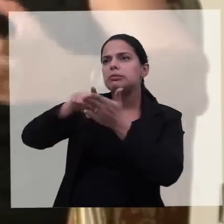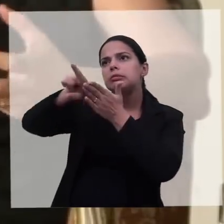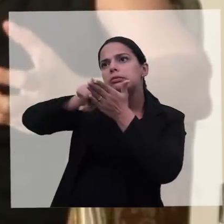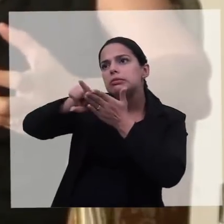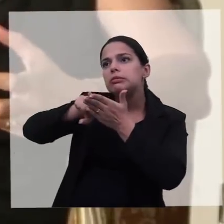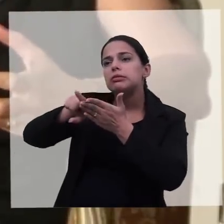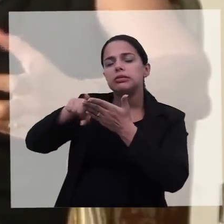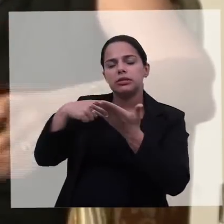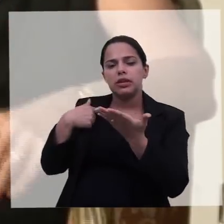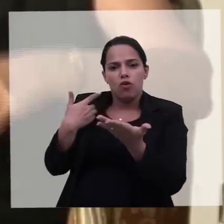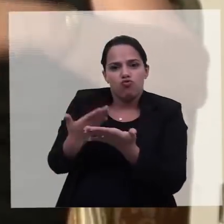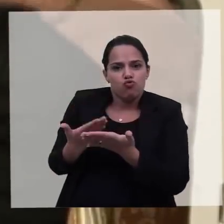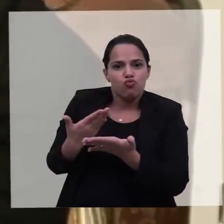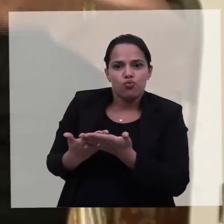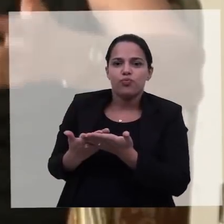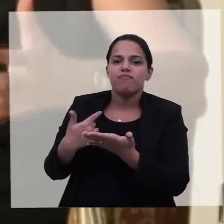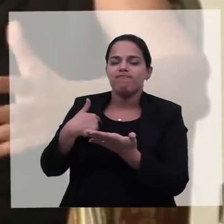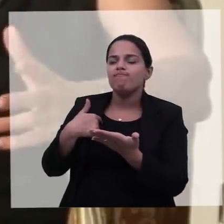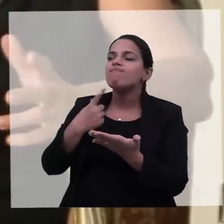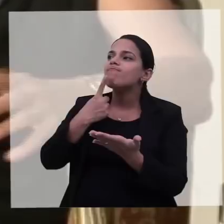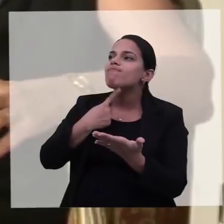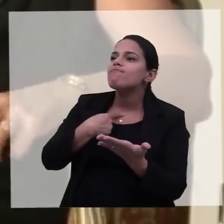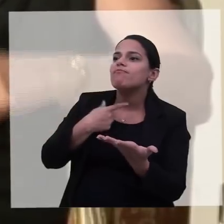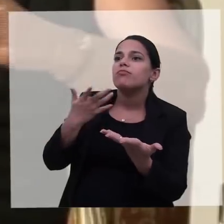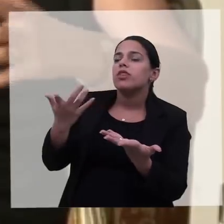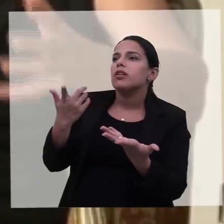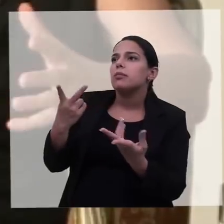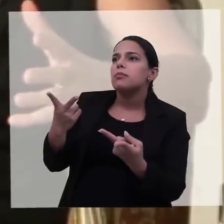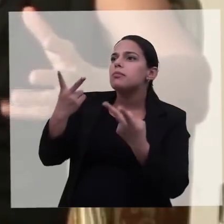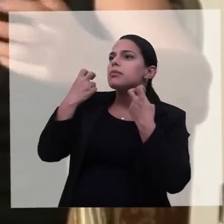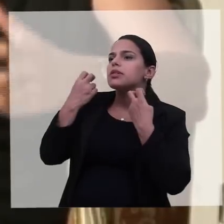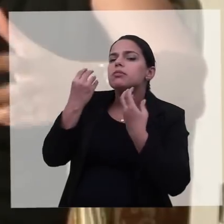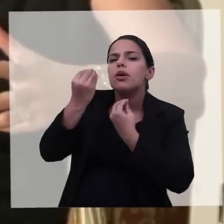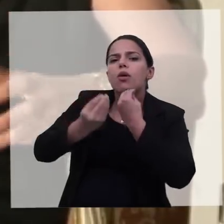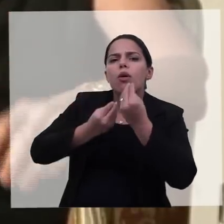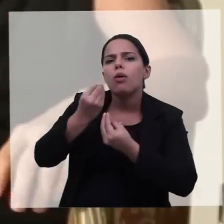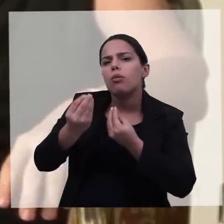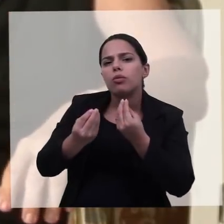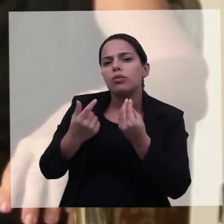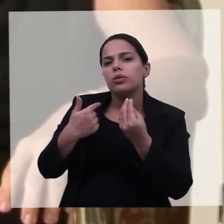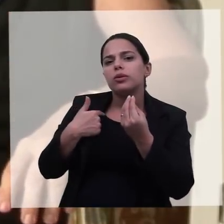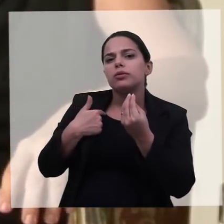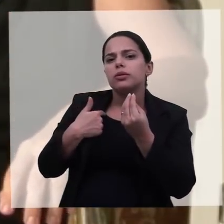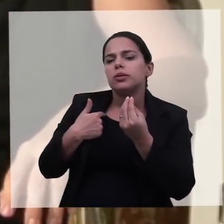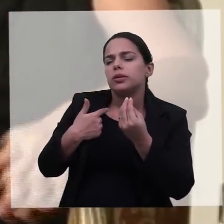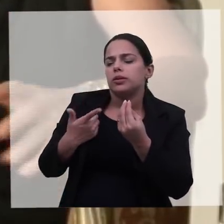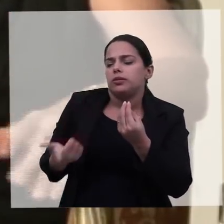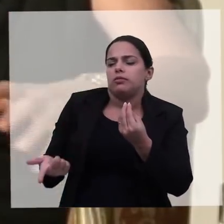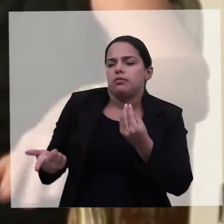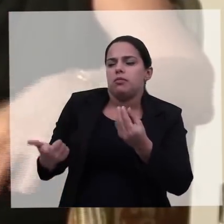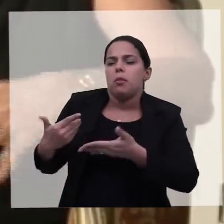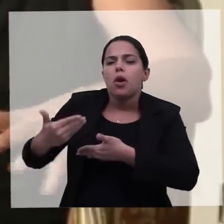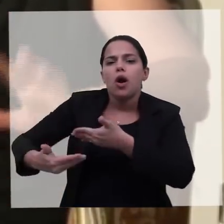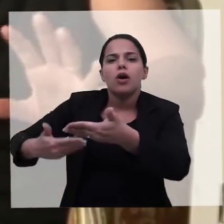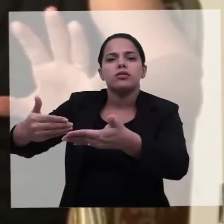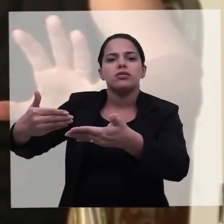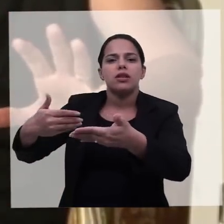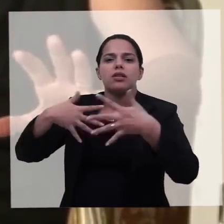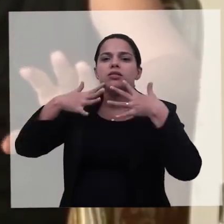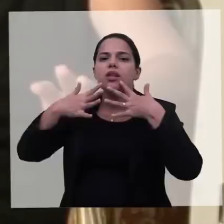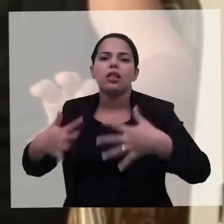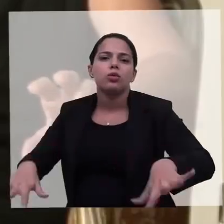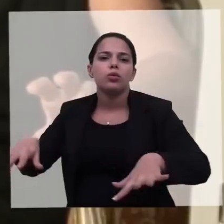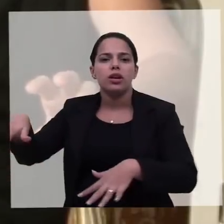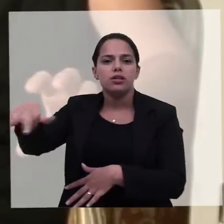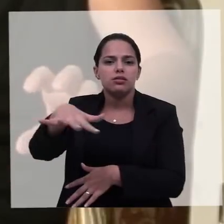as bacias iriam me dar isso, que eu ia usar manejos distintos e ver essas respostas. Processos erosivos e tudo